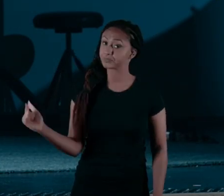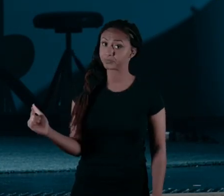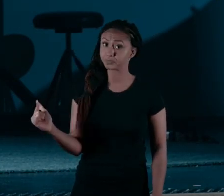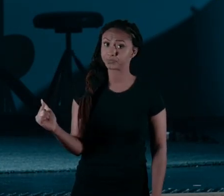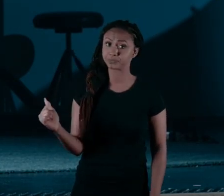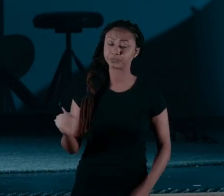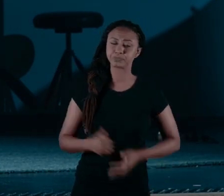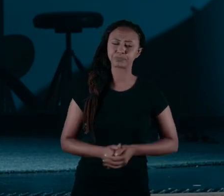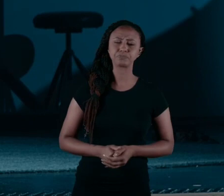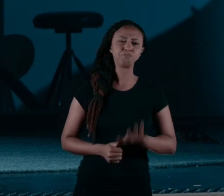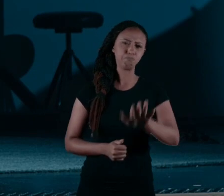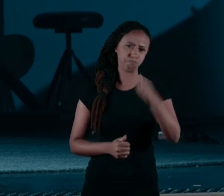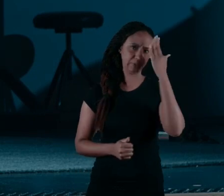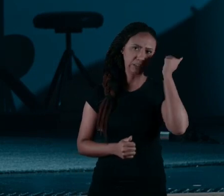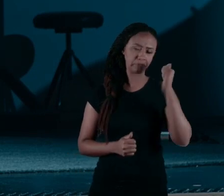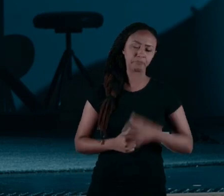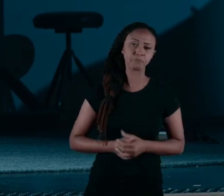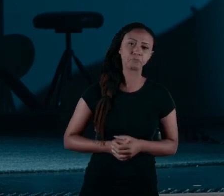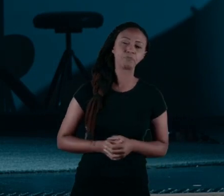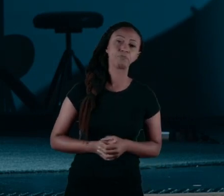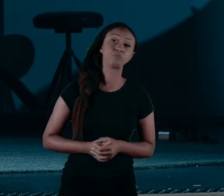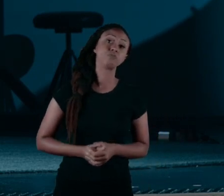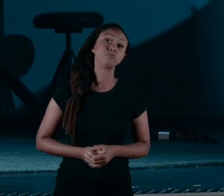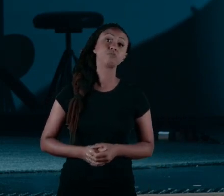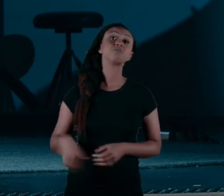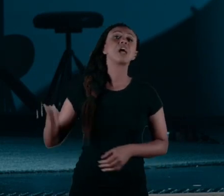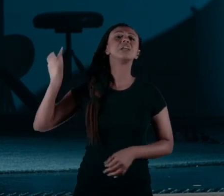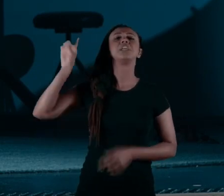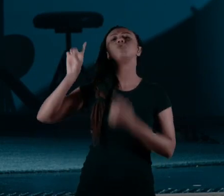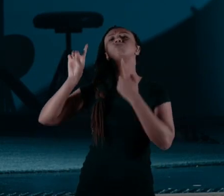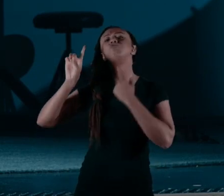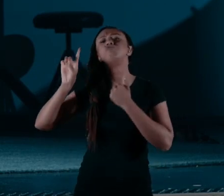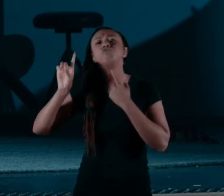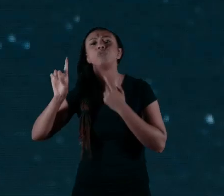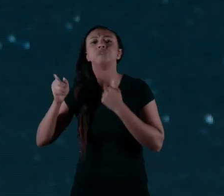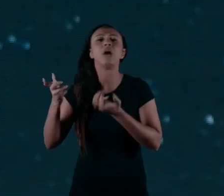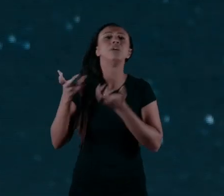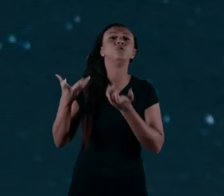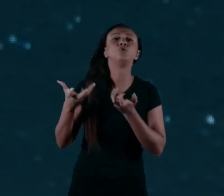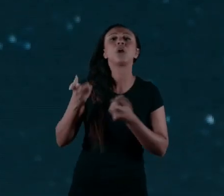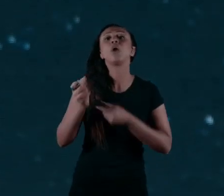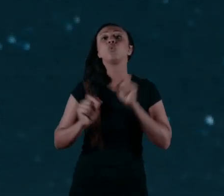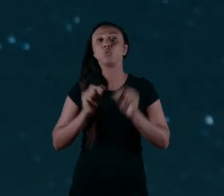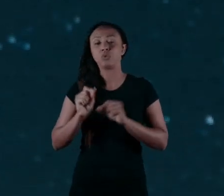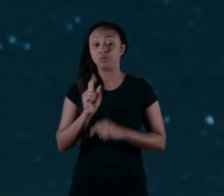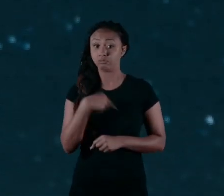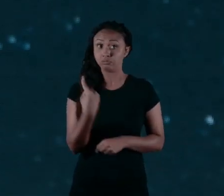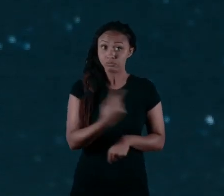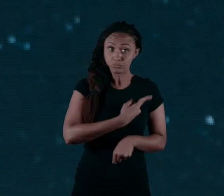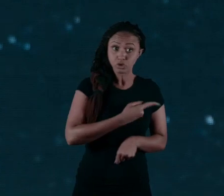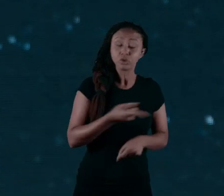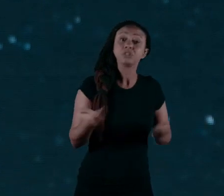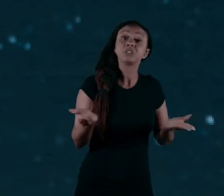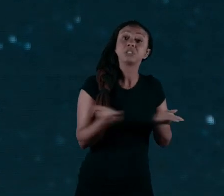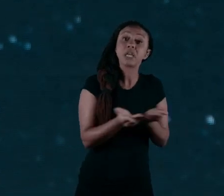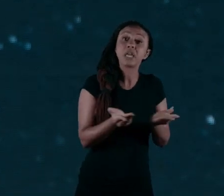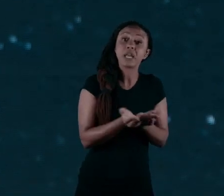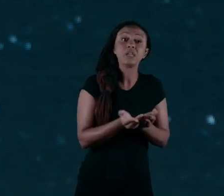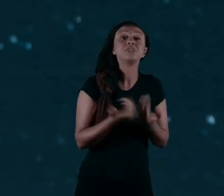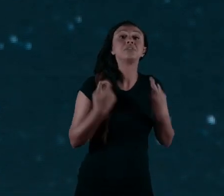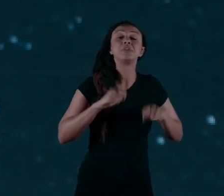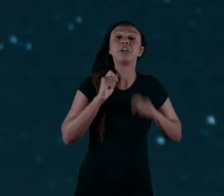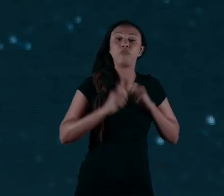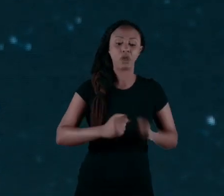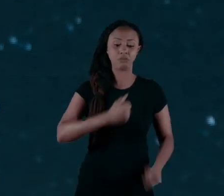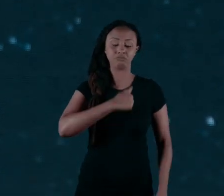gente, a vontade de Deus para o seu povo é que nós sejamos, em primeiro lugar,